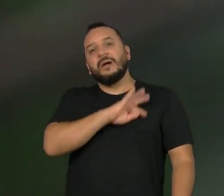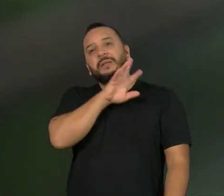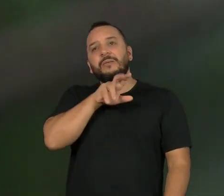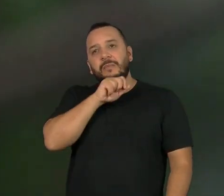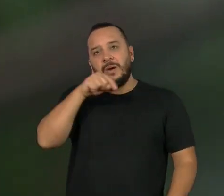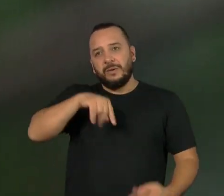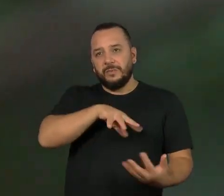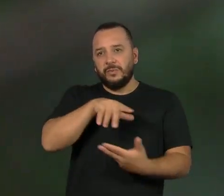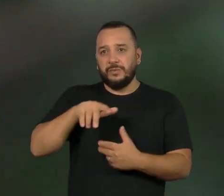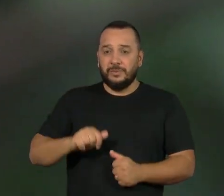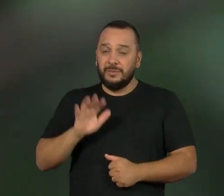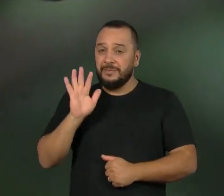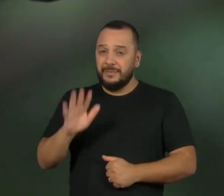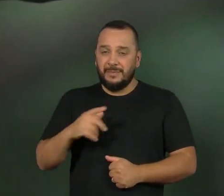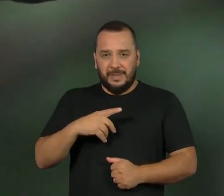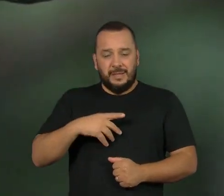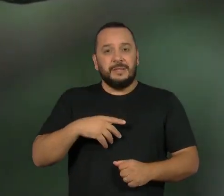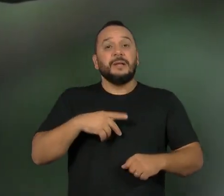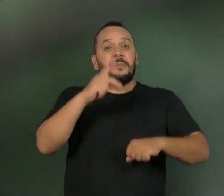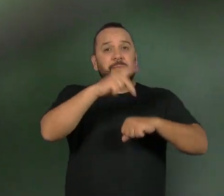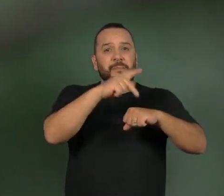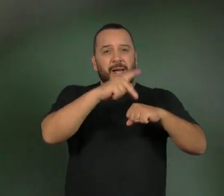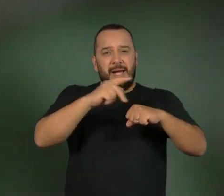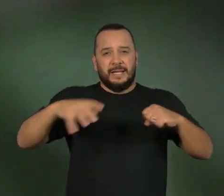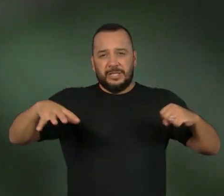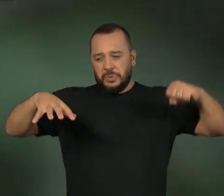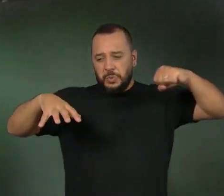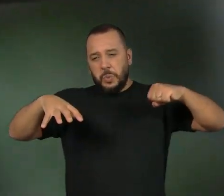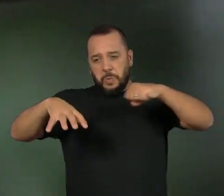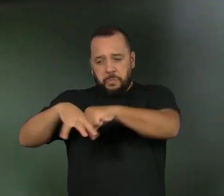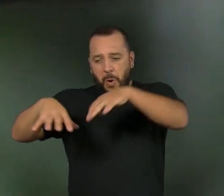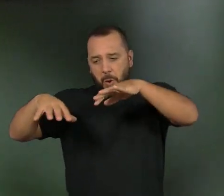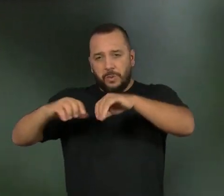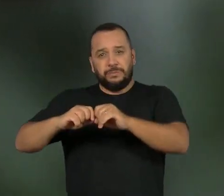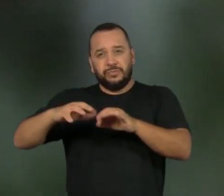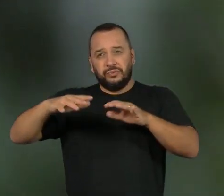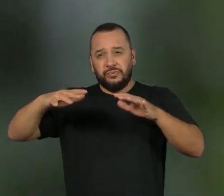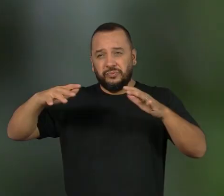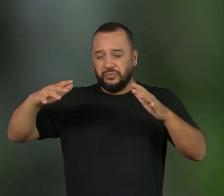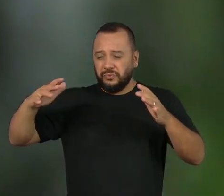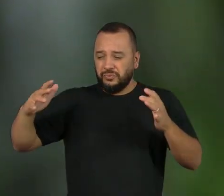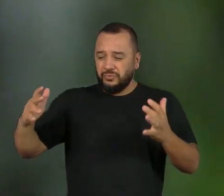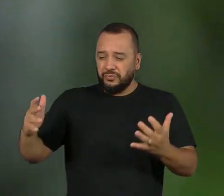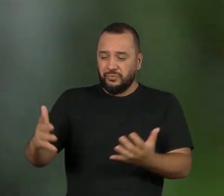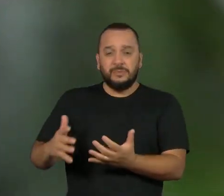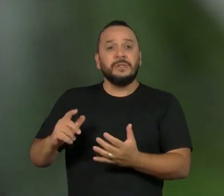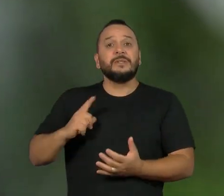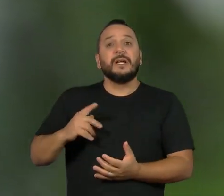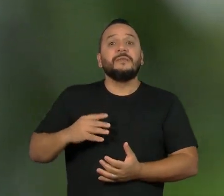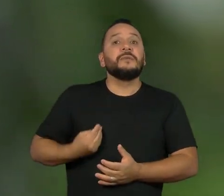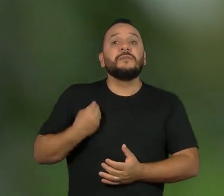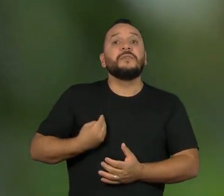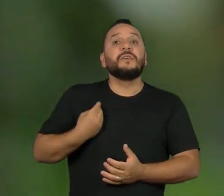Mas o corpo celeste contribuiu para a sobrevivência de outra espécie.